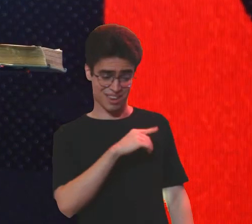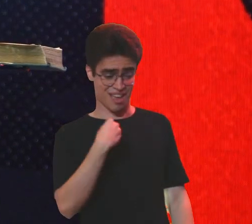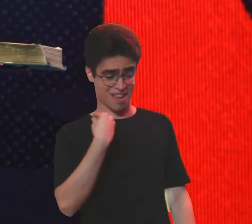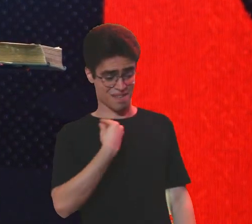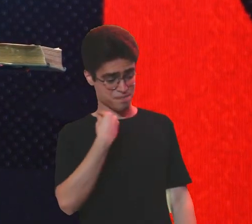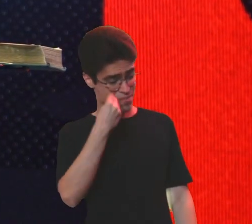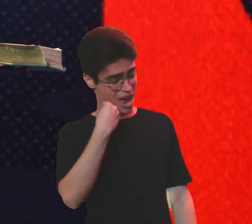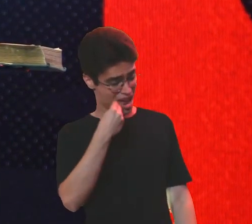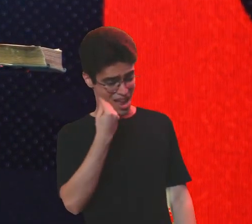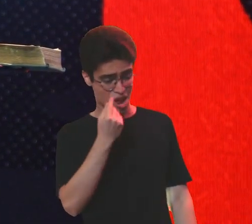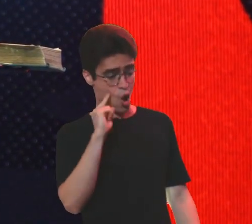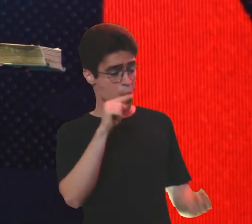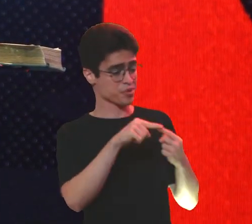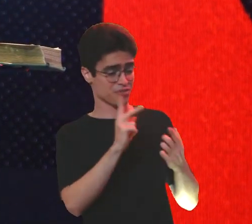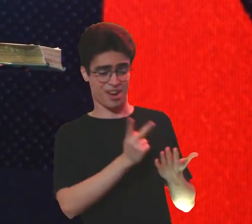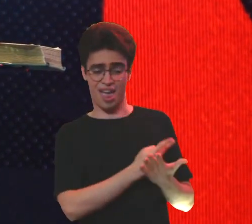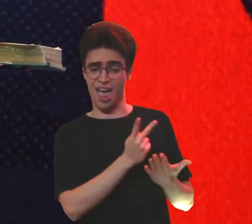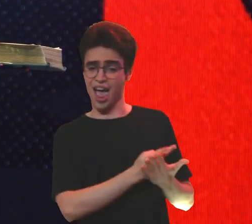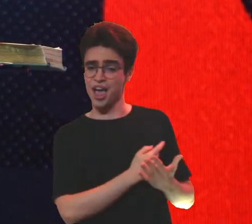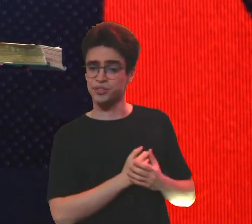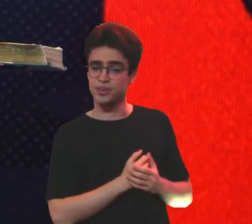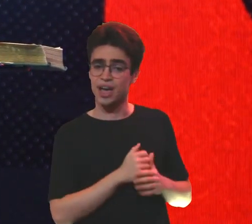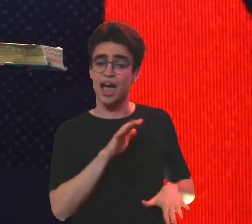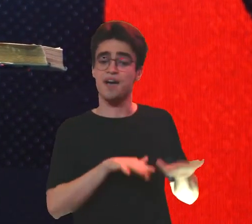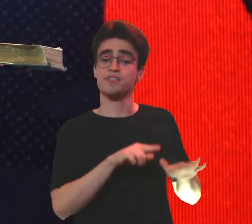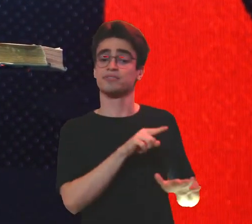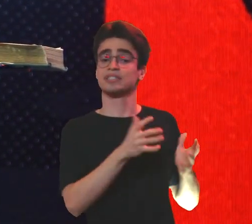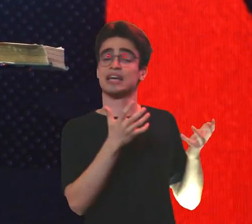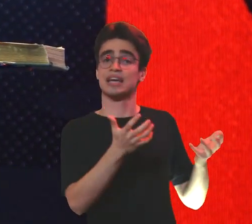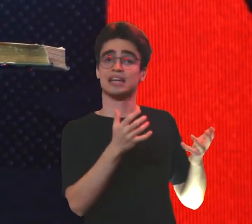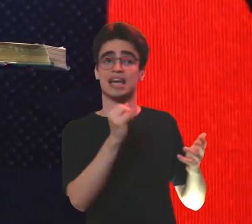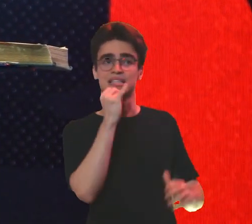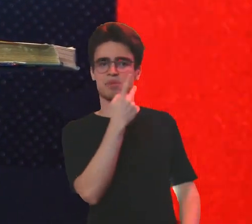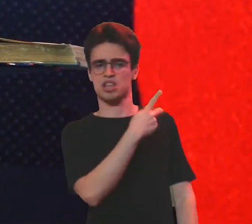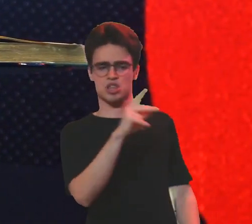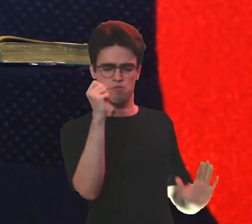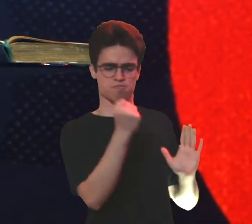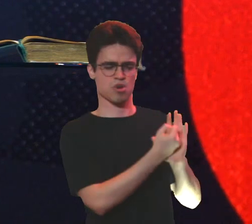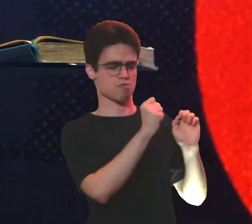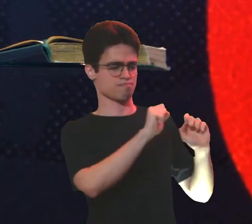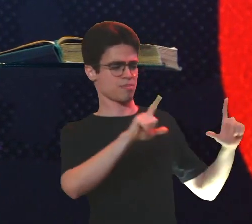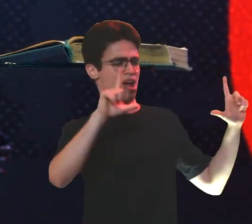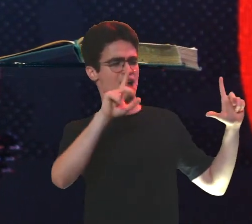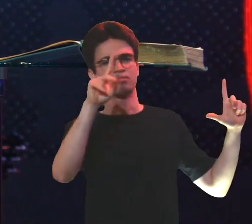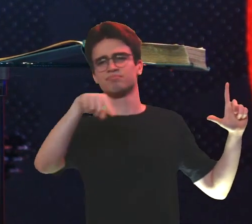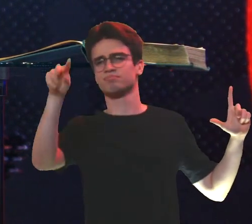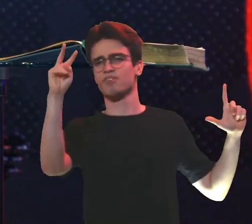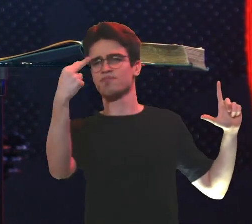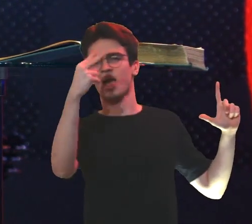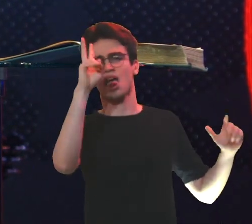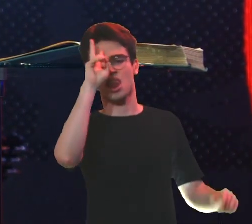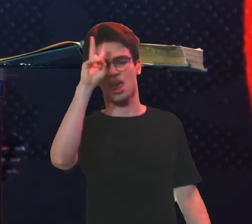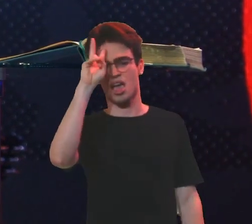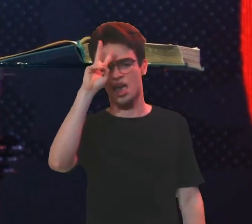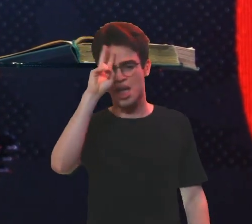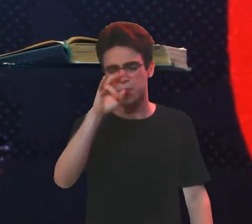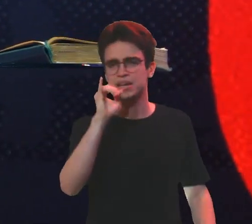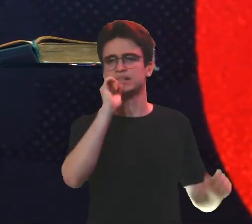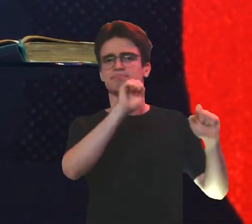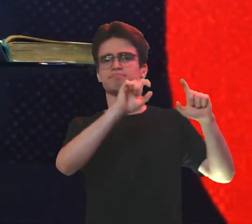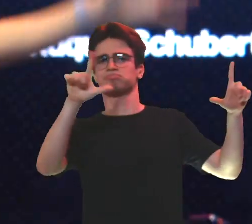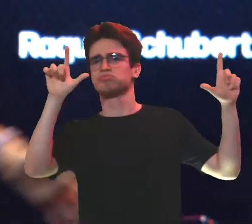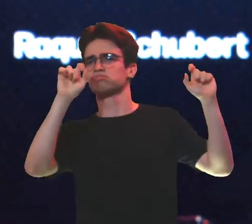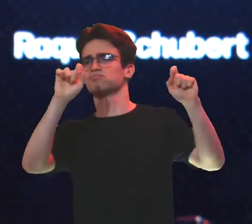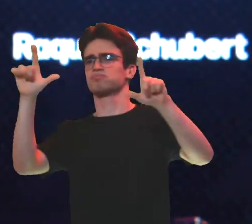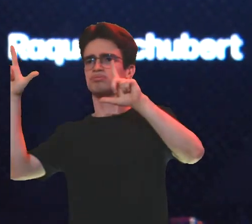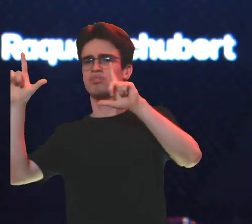coisa errada. Talvez você esteja querendo ter o seu nome sendo lembrado pelas pessoas e aparecer